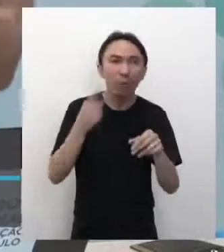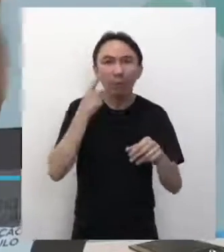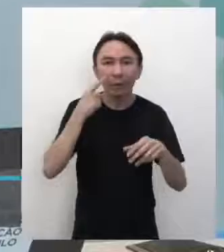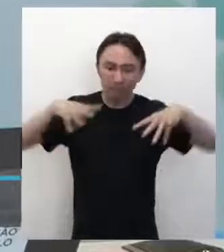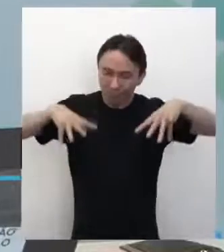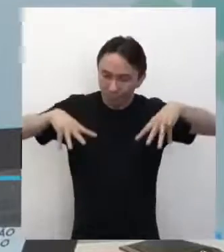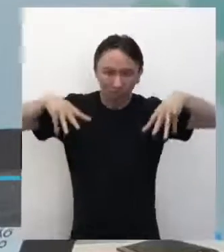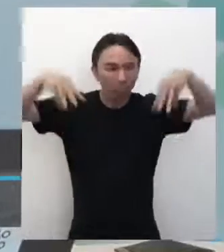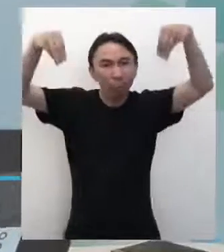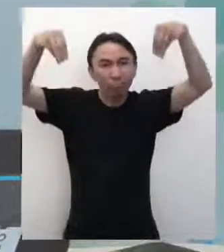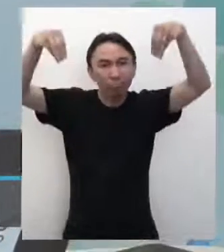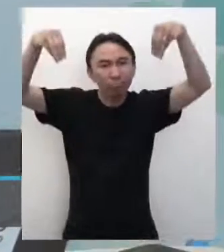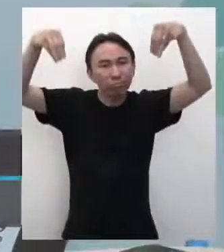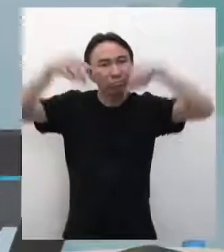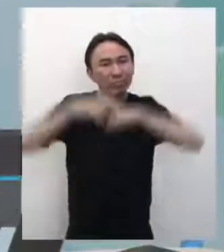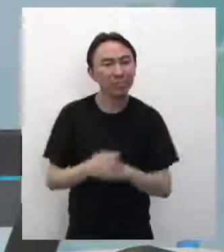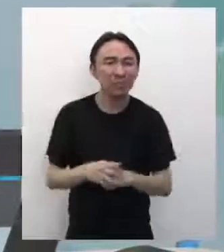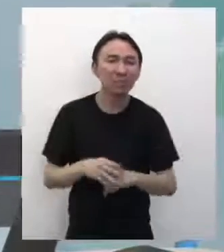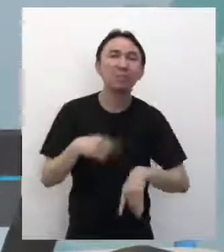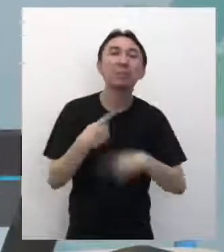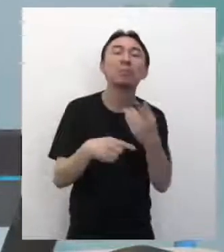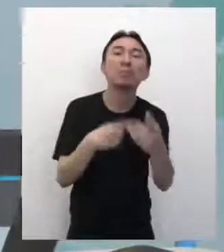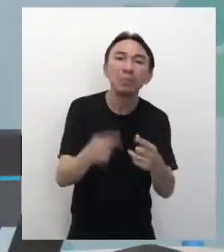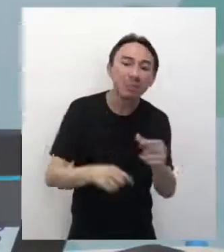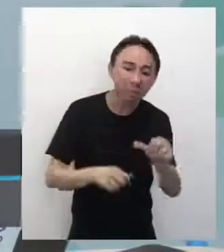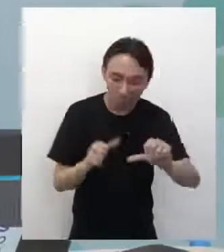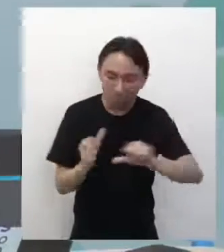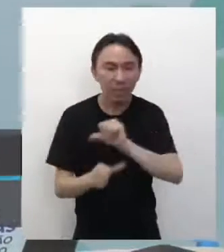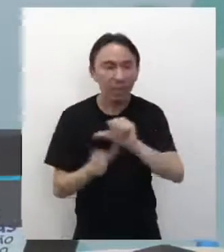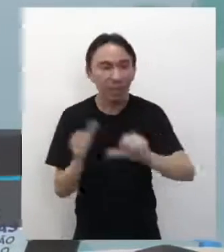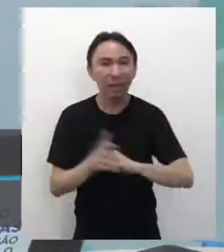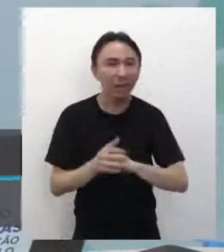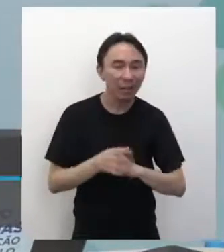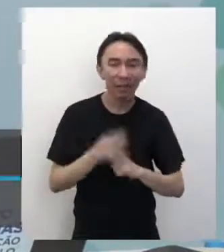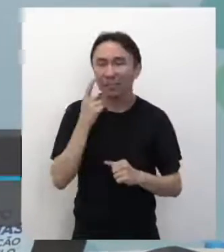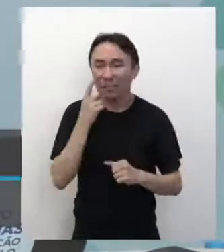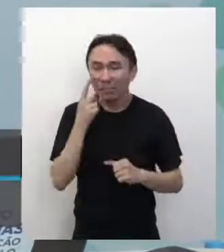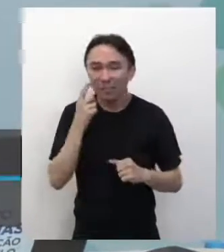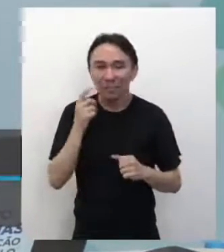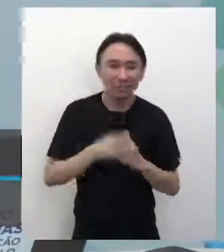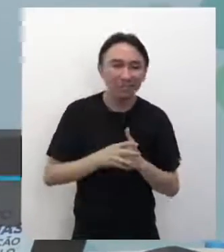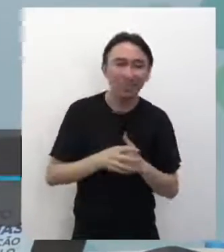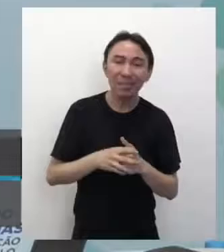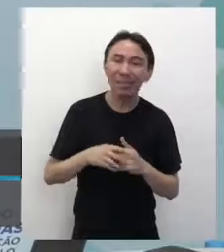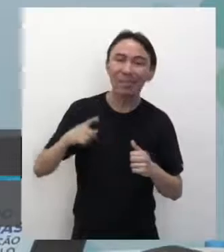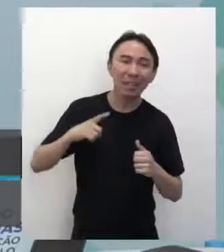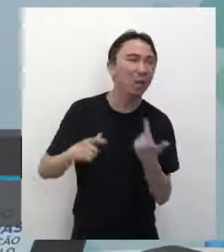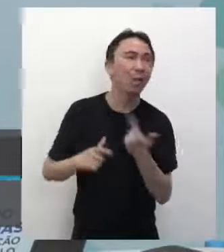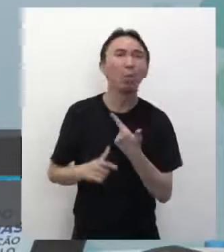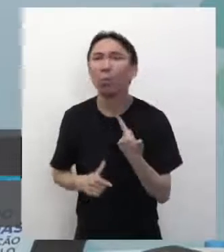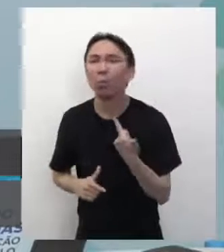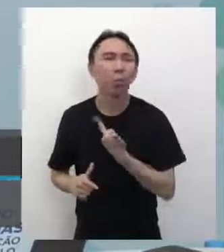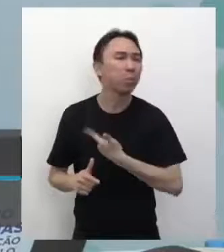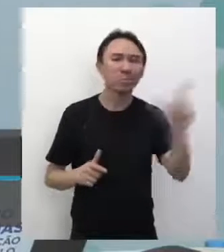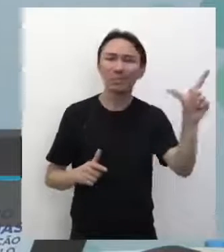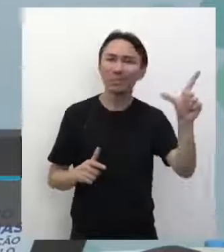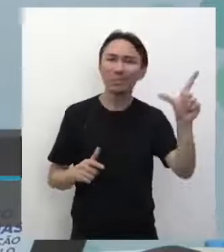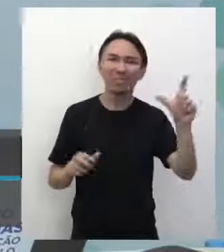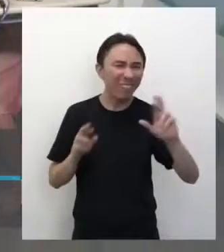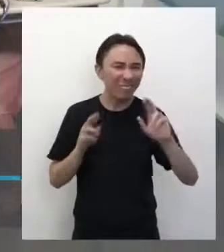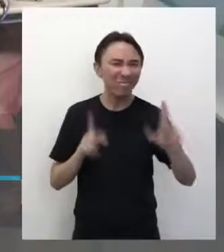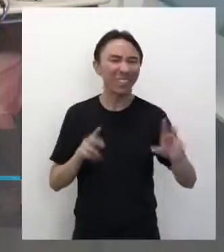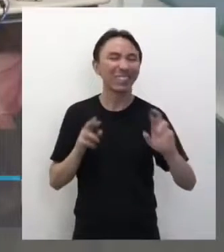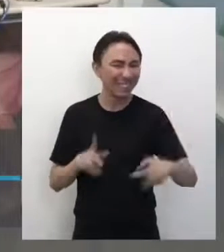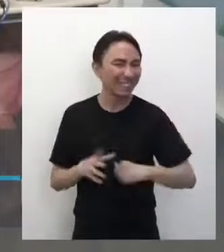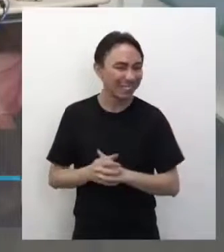e faziam algo que eu nem sei explicar como eles faziam, e virava outro tipo de cenário totalmente diferente. Foi uma